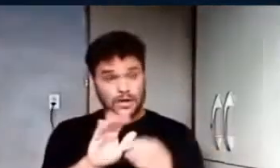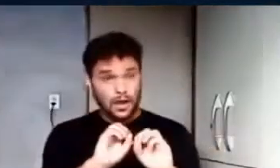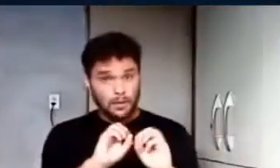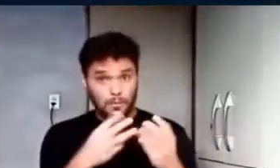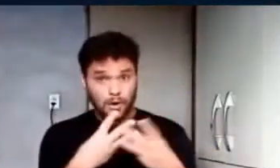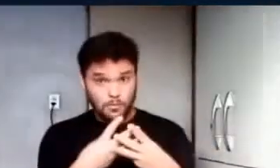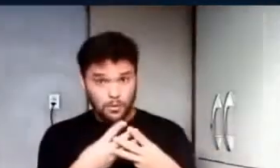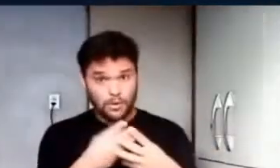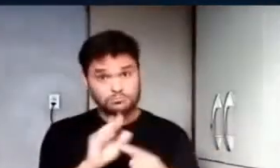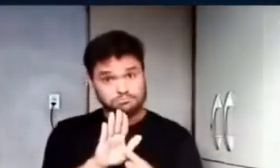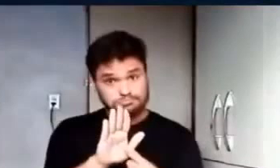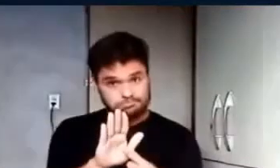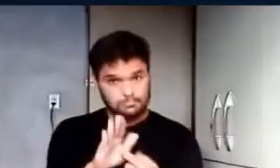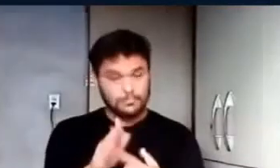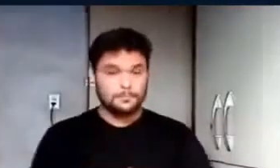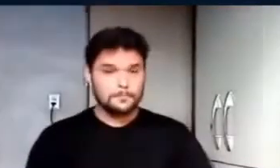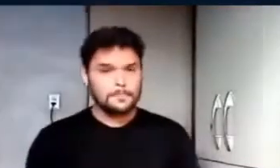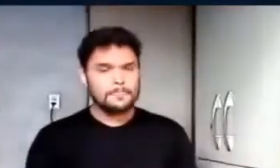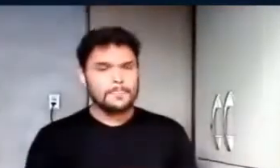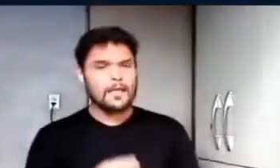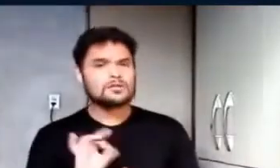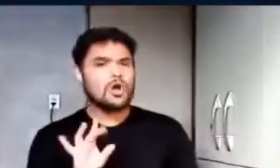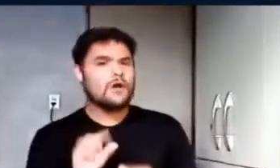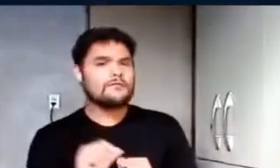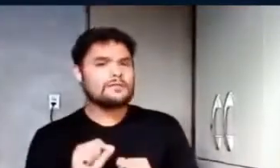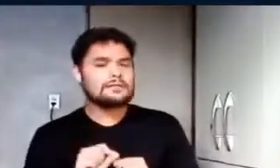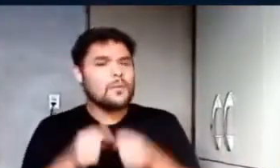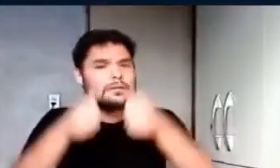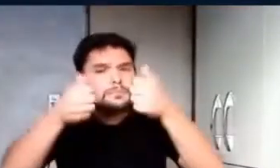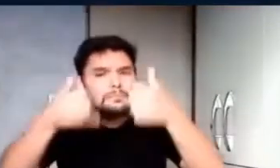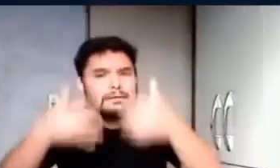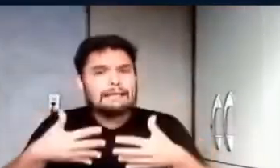fazer uma breve explanação.